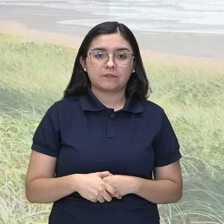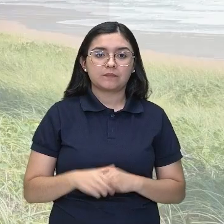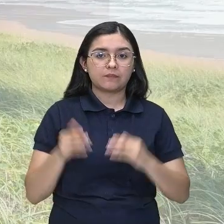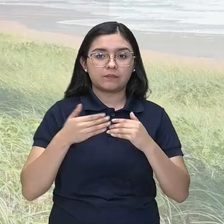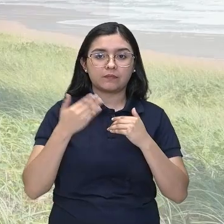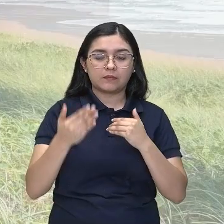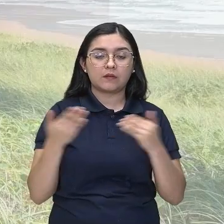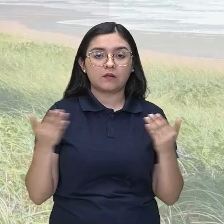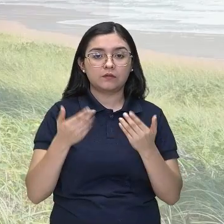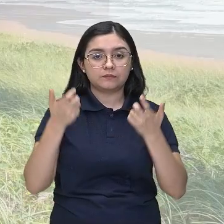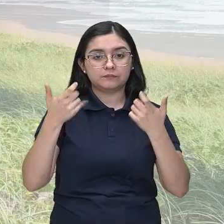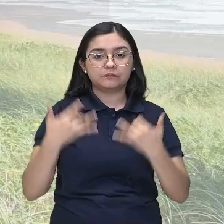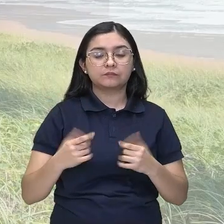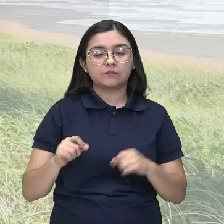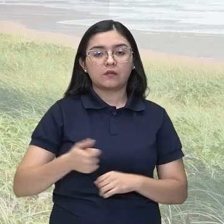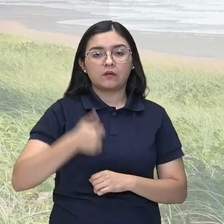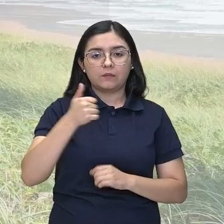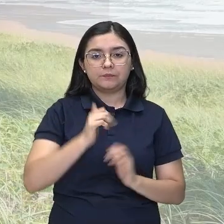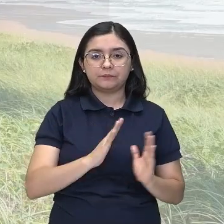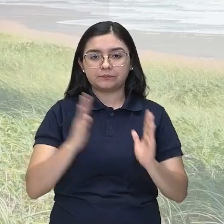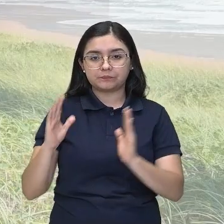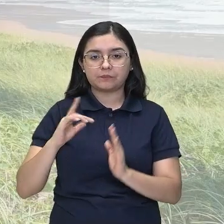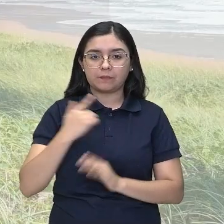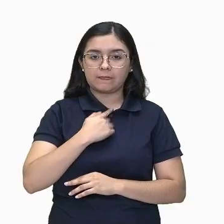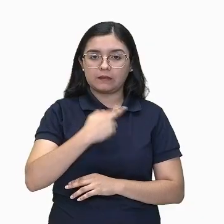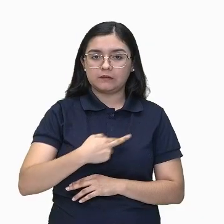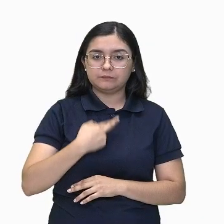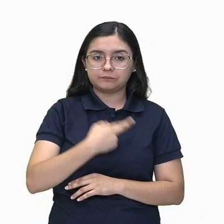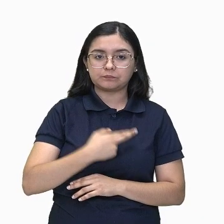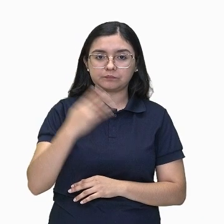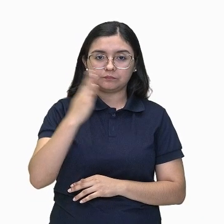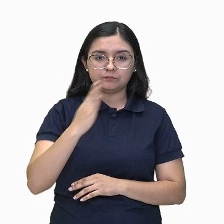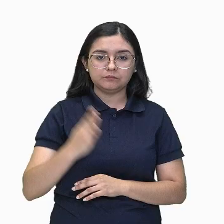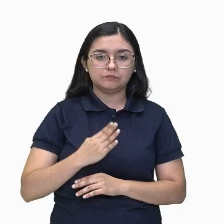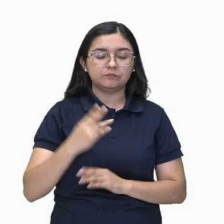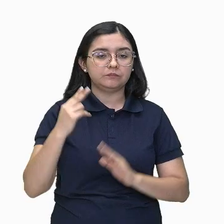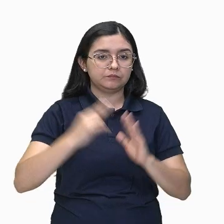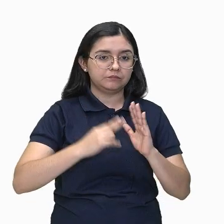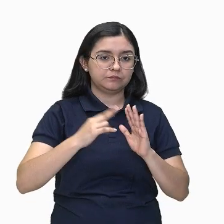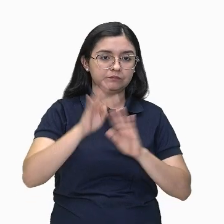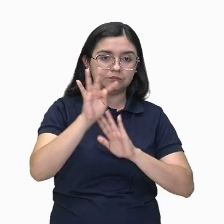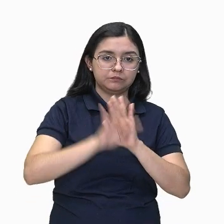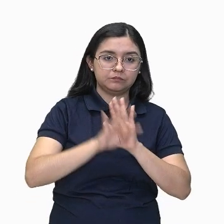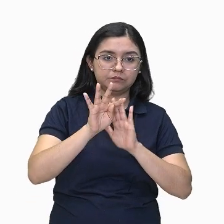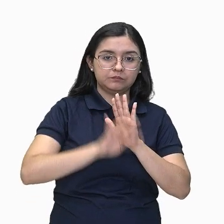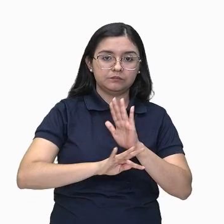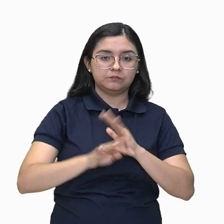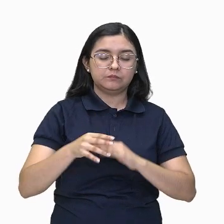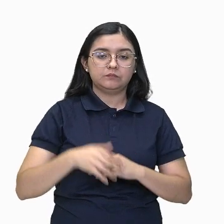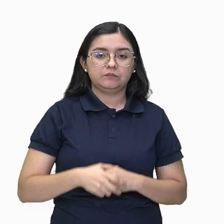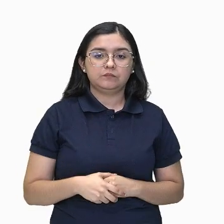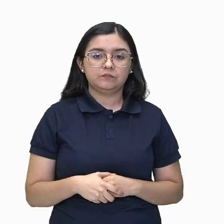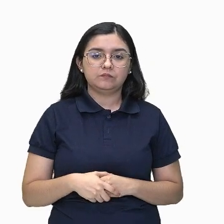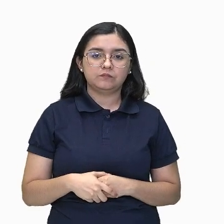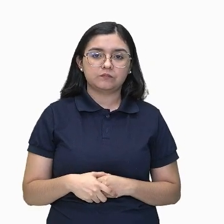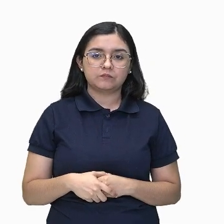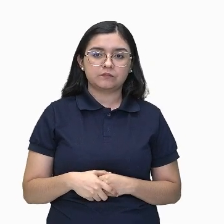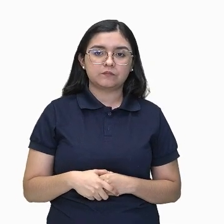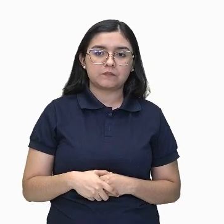então falar um pouquinho sobre a primeira geração do romantismo brasileiro. Nós já lemos então o nosso texto sobre